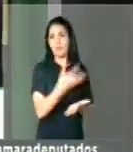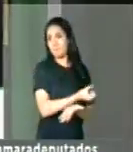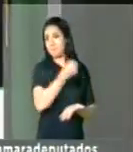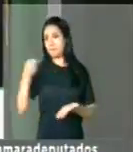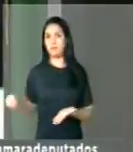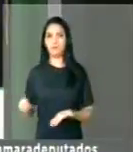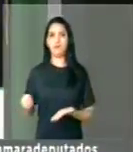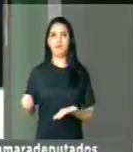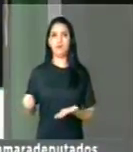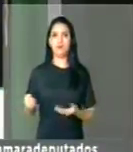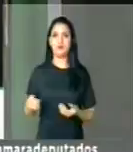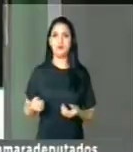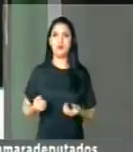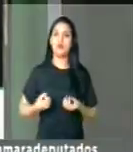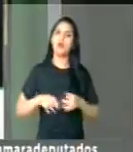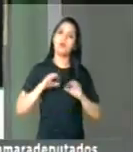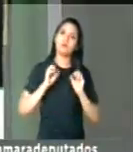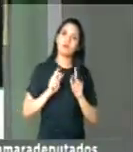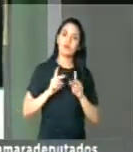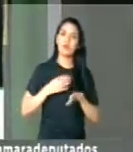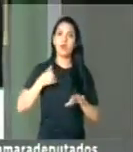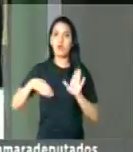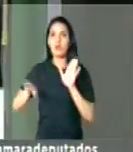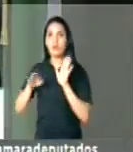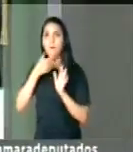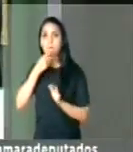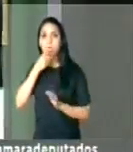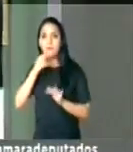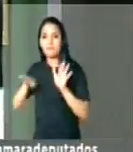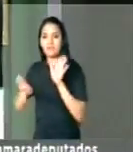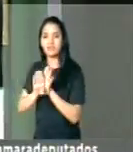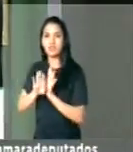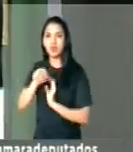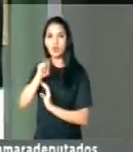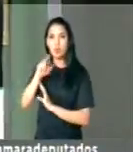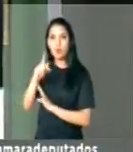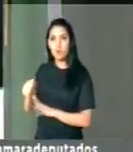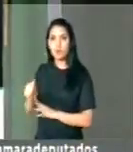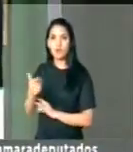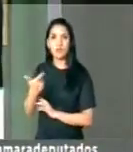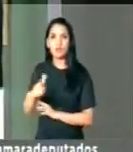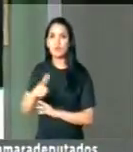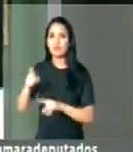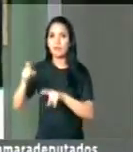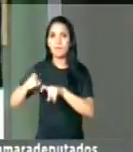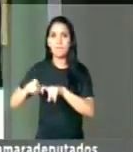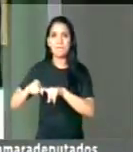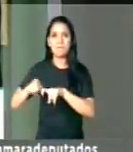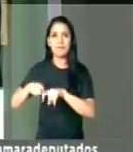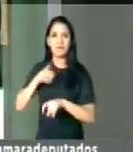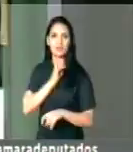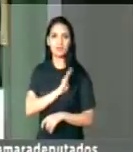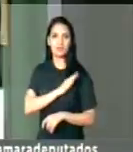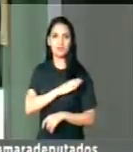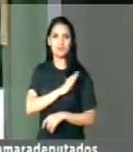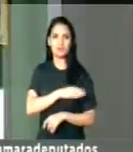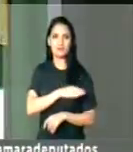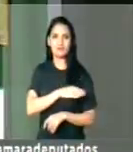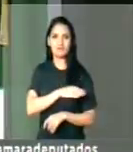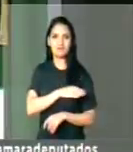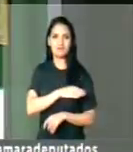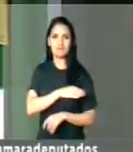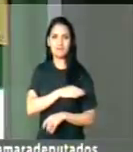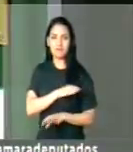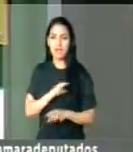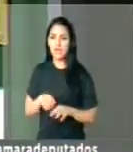unidade de pronto atendimento, para onde foi transferido, e não havia cardiologista. Ele foi atendido por um pediatra. O